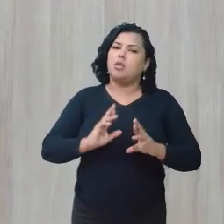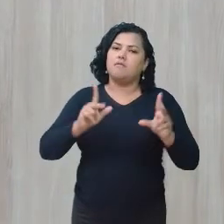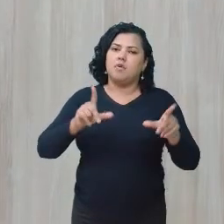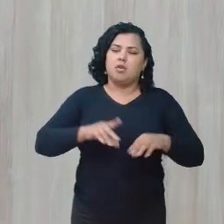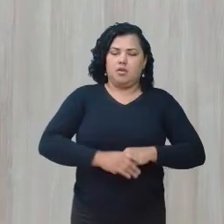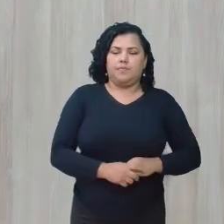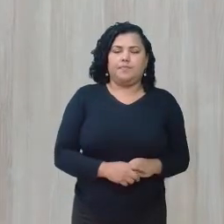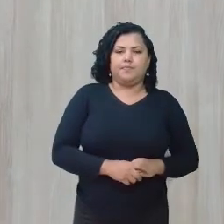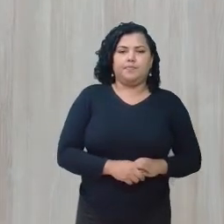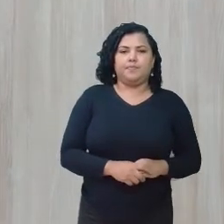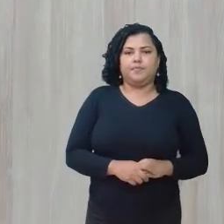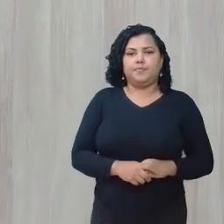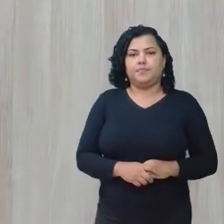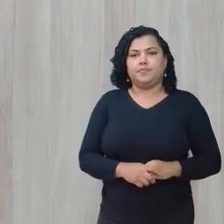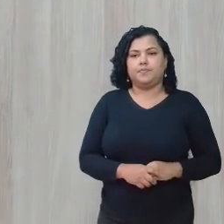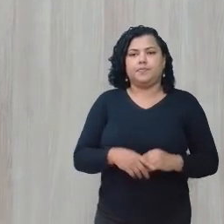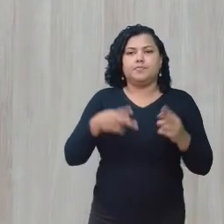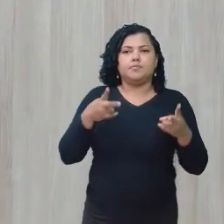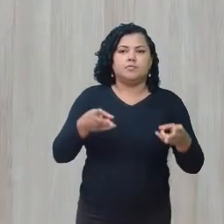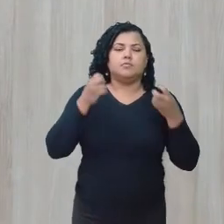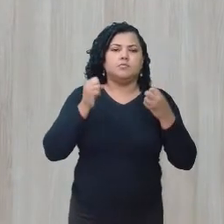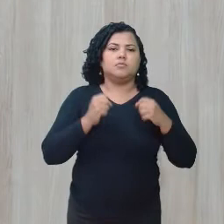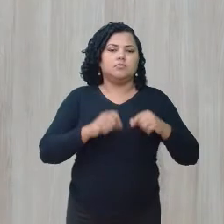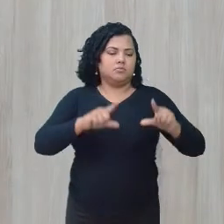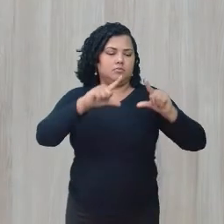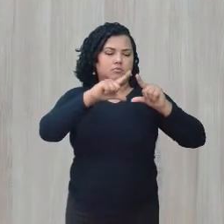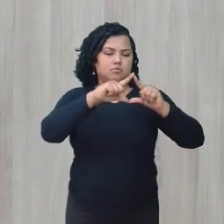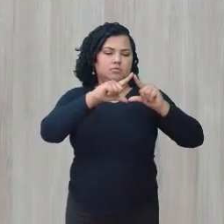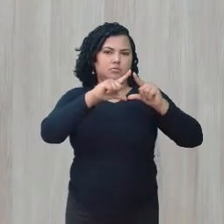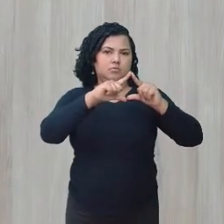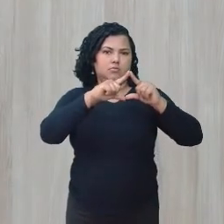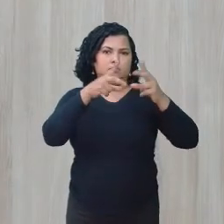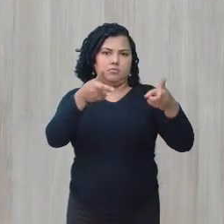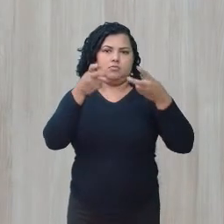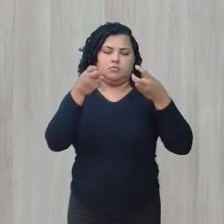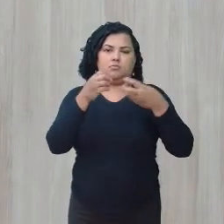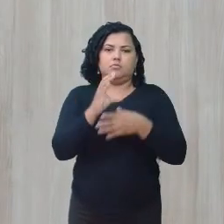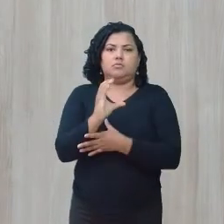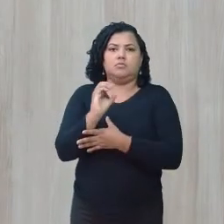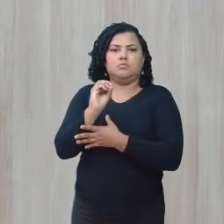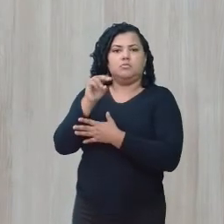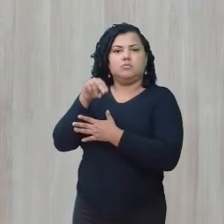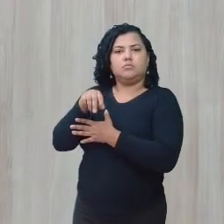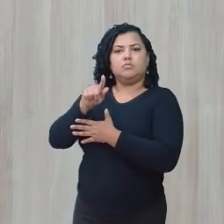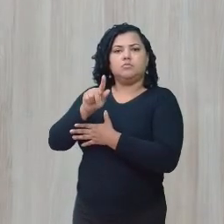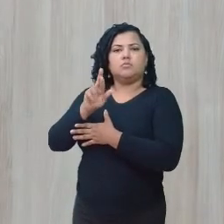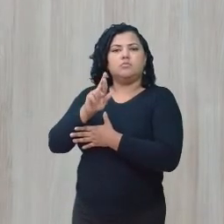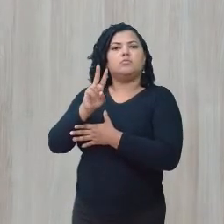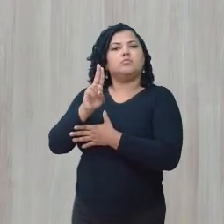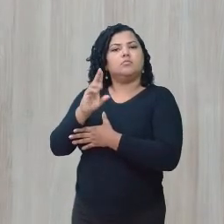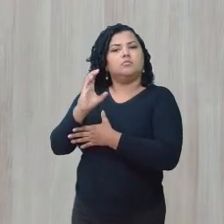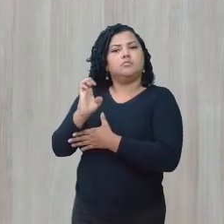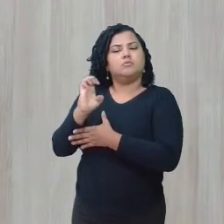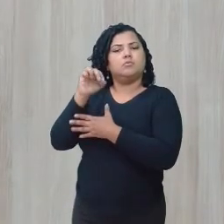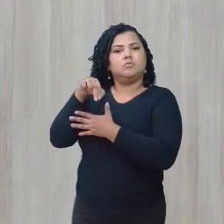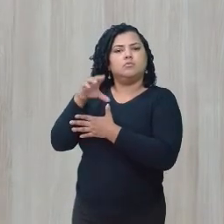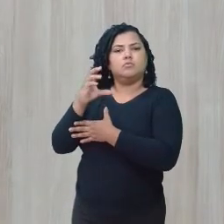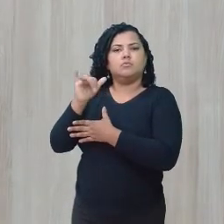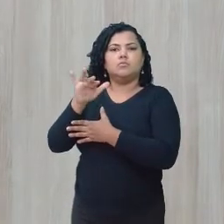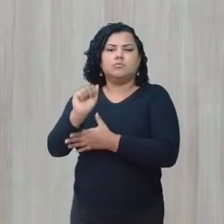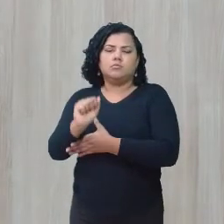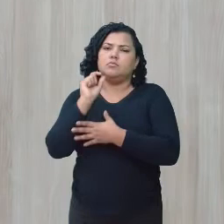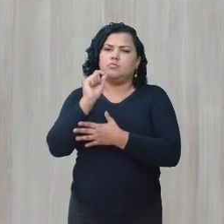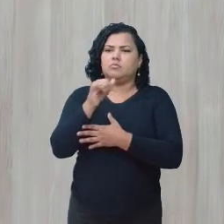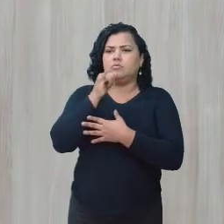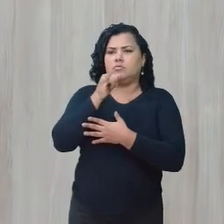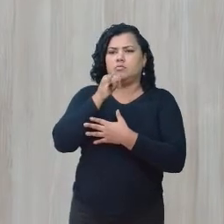Então, a gente viu que quando vamos ver nos triângulos a congruência, ou seja, o que é que eles têm de igual com relação às medidas,